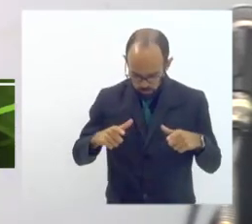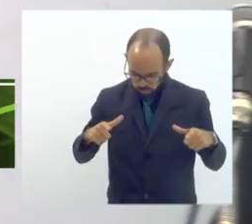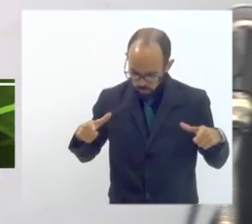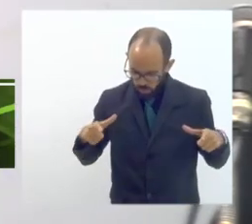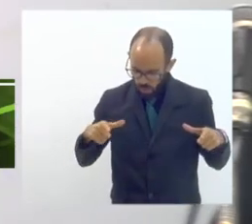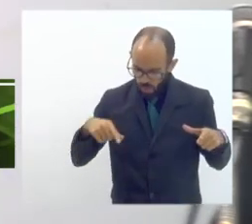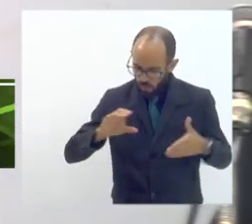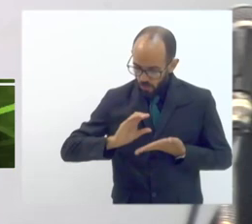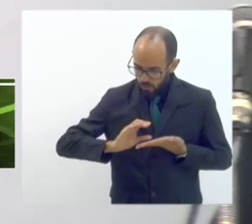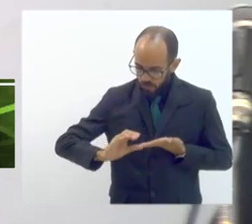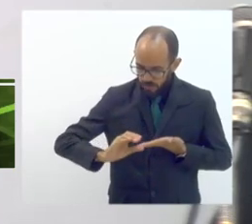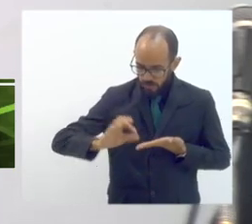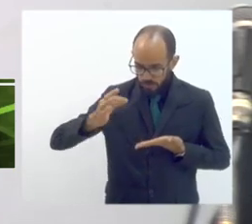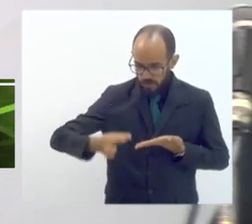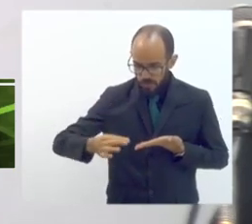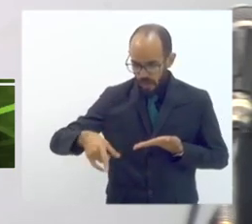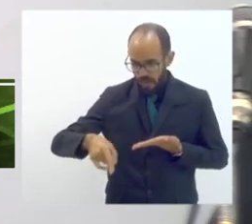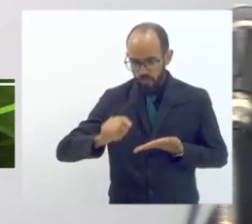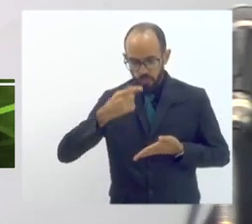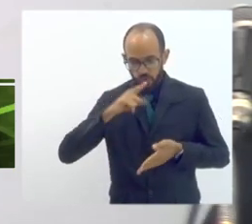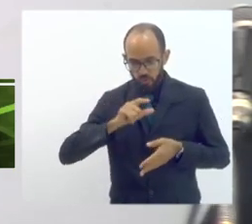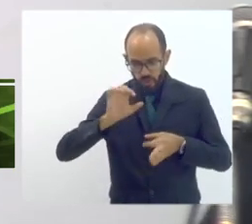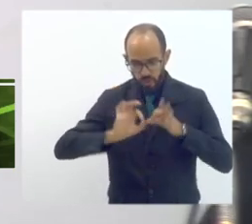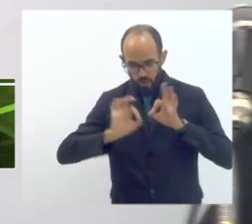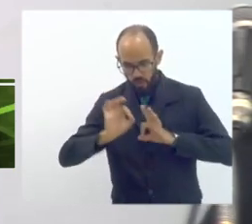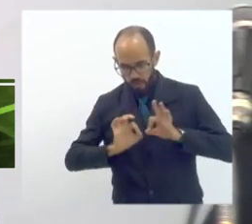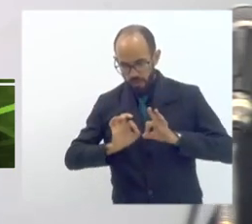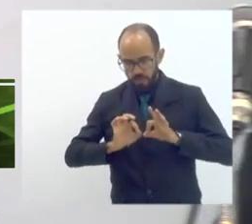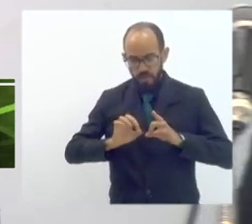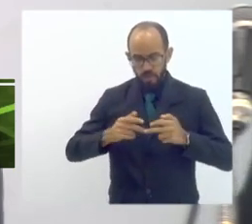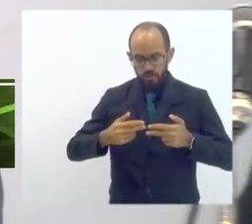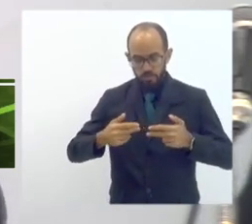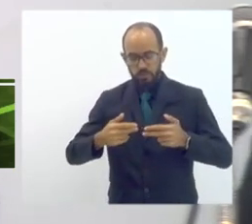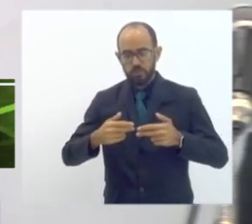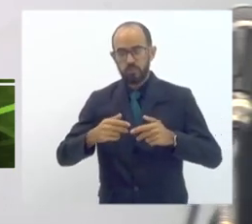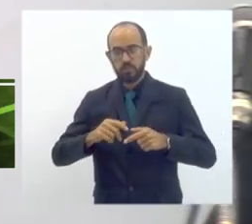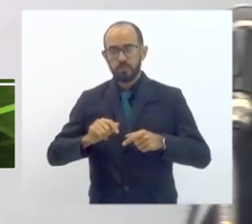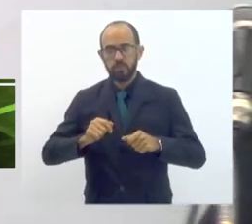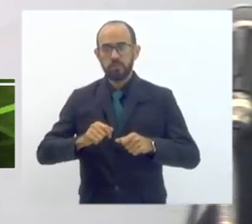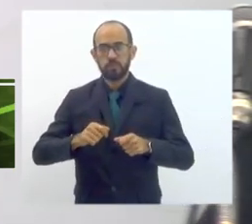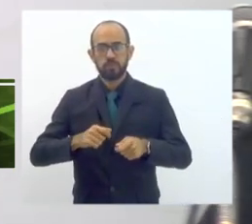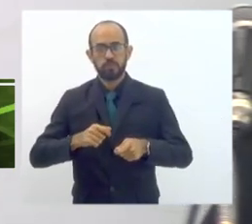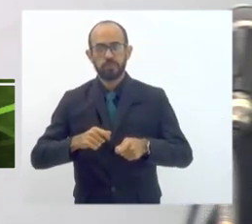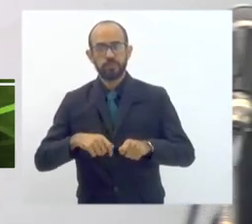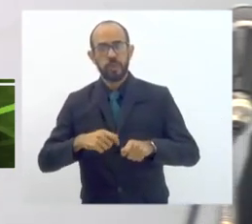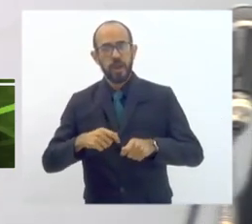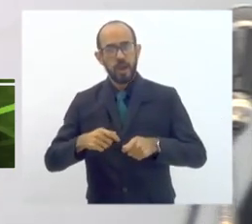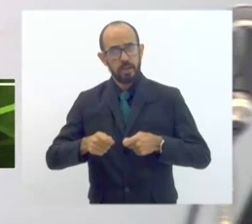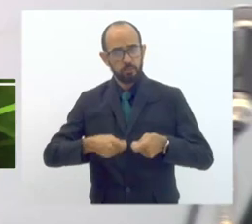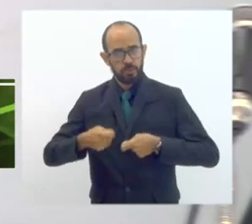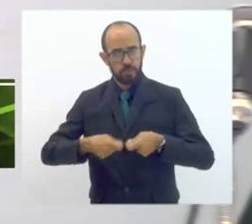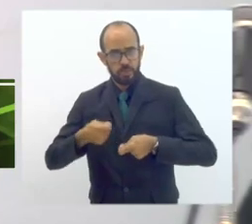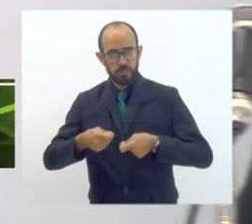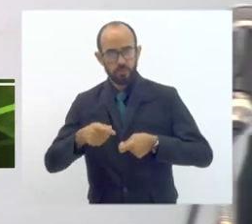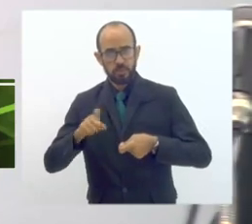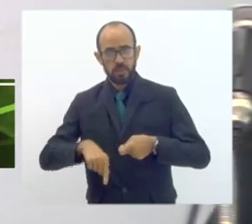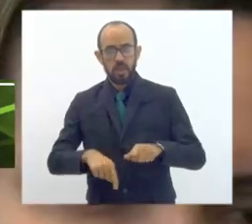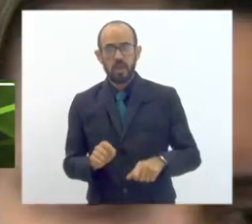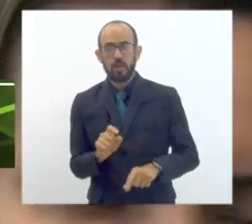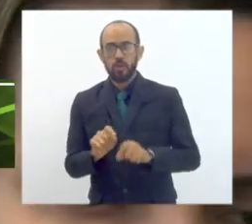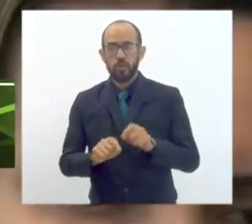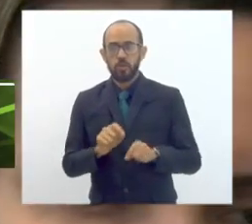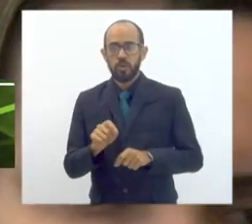financiamento adequado, inclusive organizar um negócio que a gente sempre teve e a gente pouco usou, que é o monopólio.